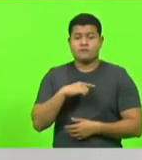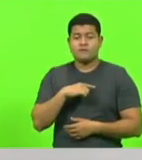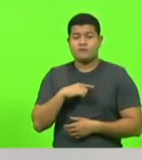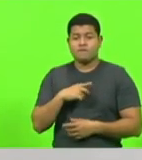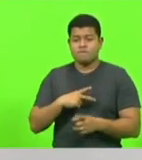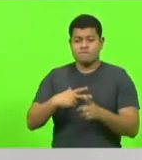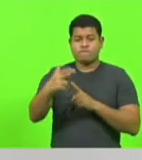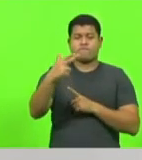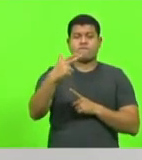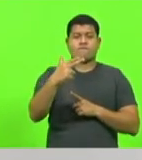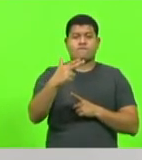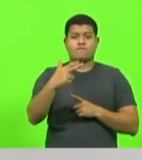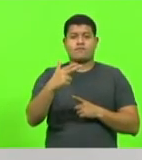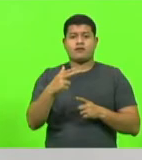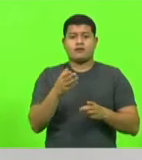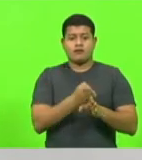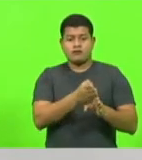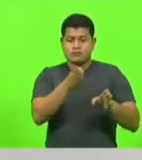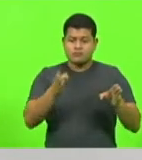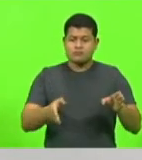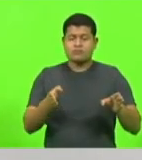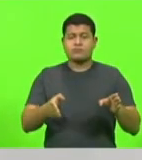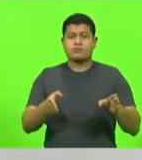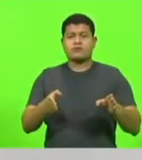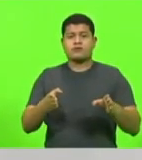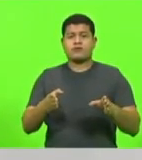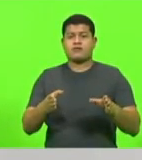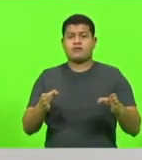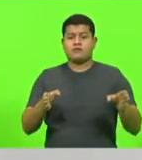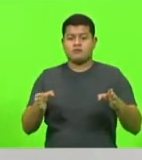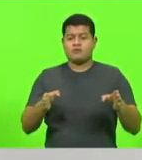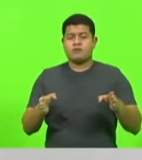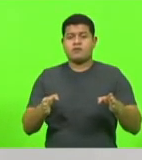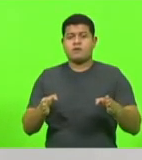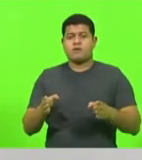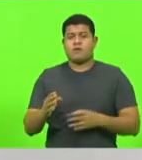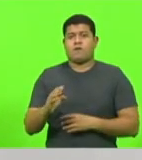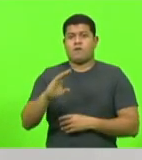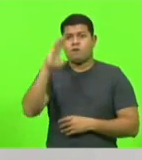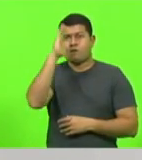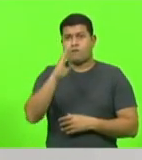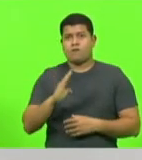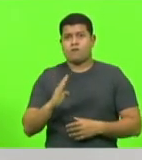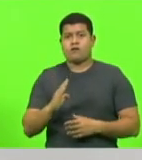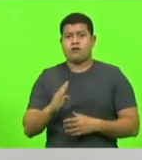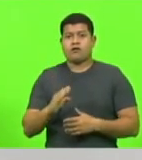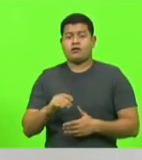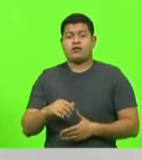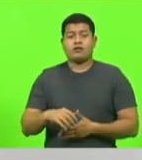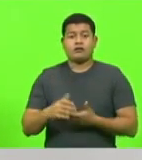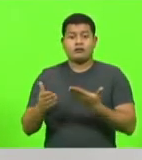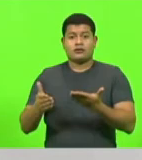essa etapa nacional no concurso de oratória Liderança.